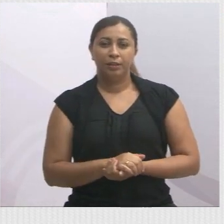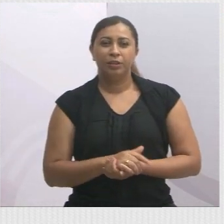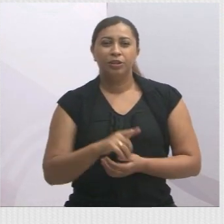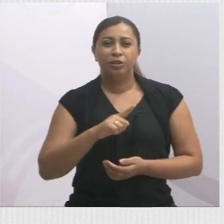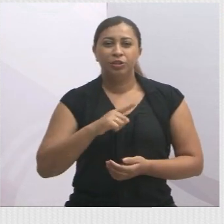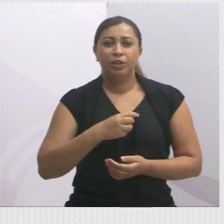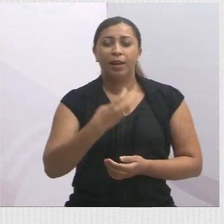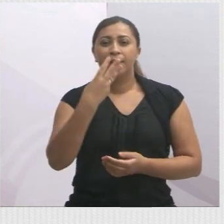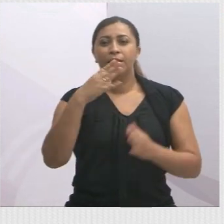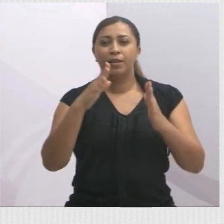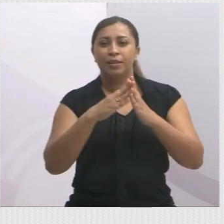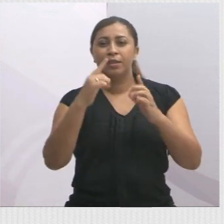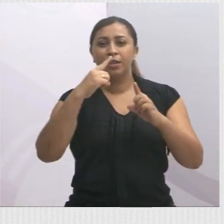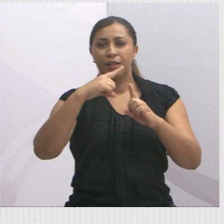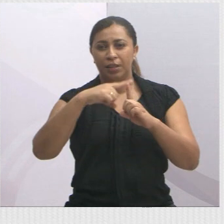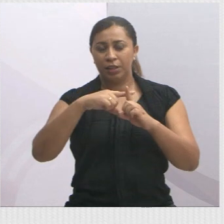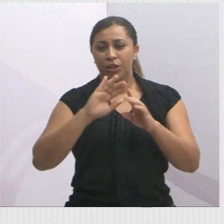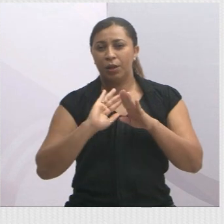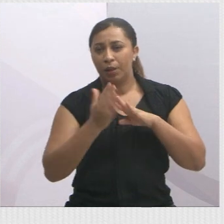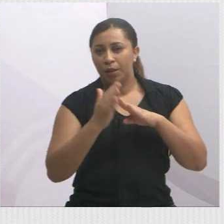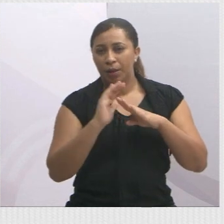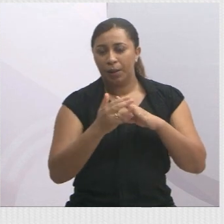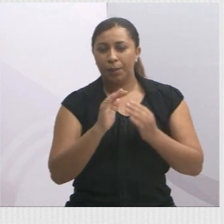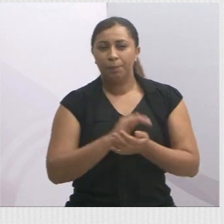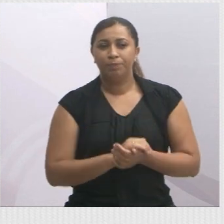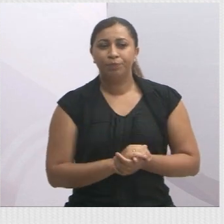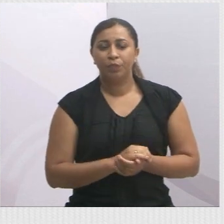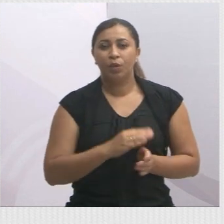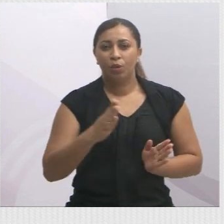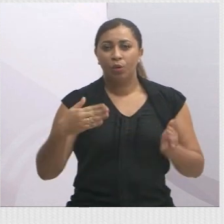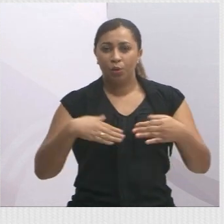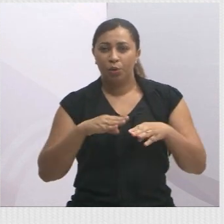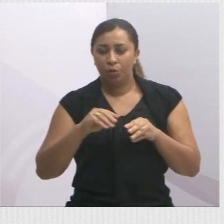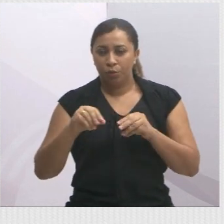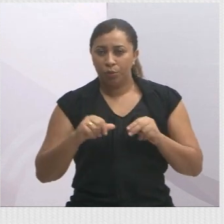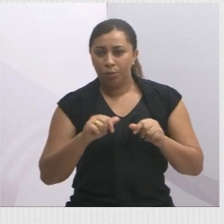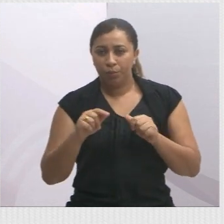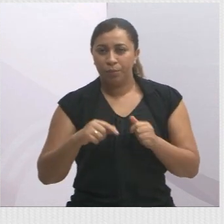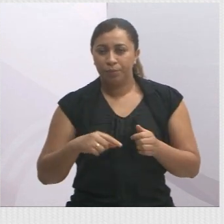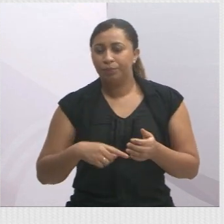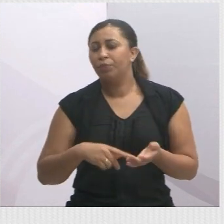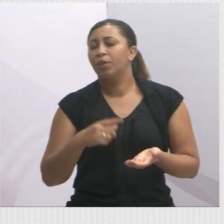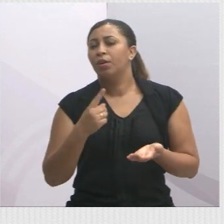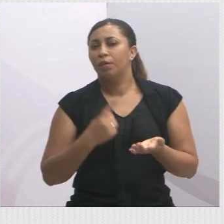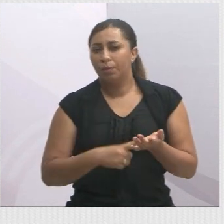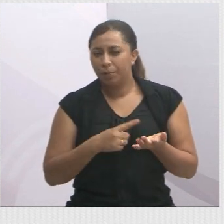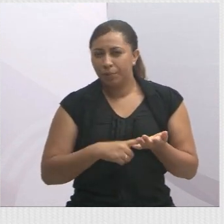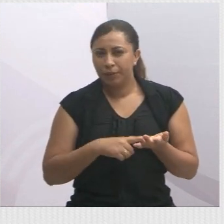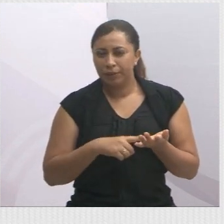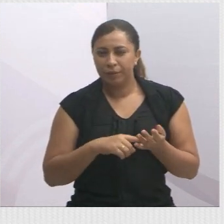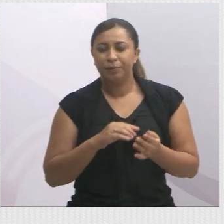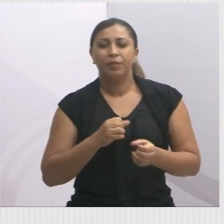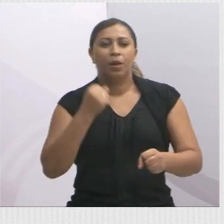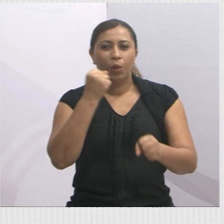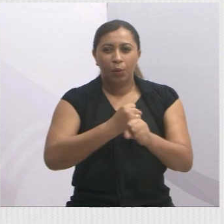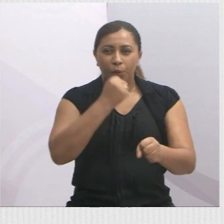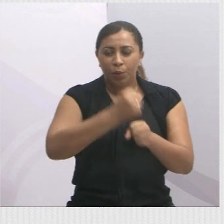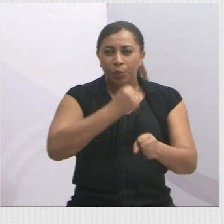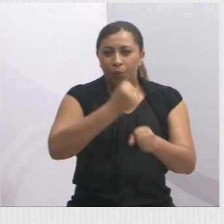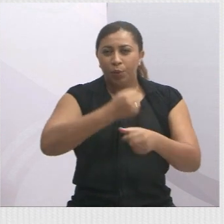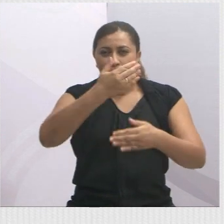3 congregações, sendo elas o templo próprio no bairro do Jardim Didinha, se encontrava em fase de